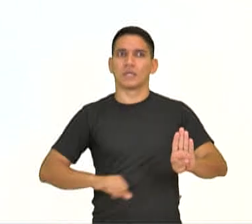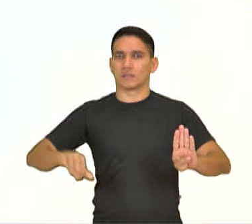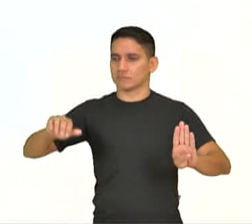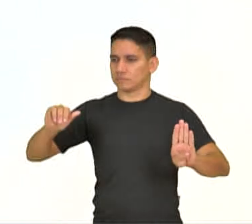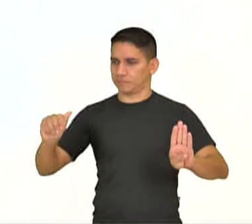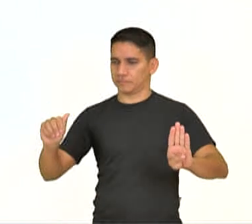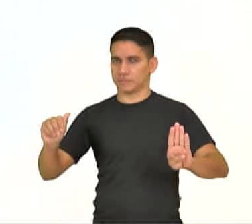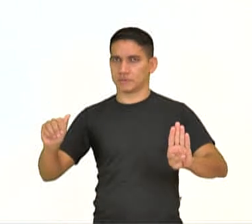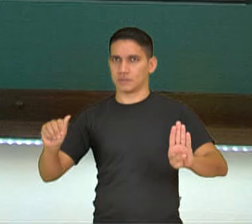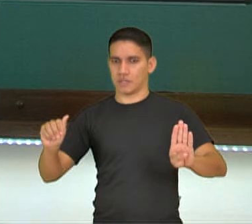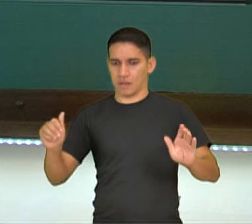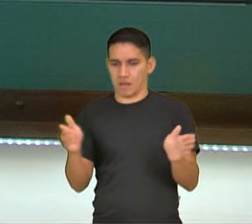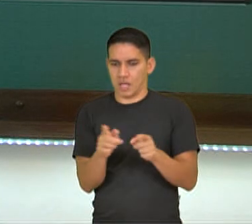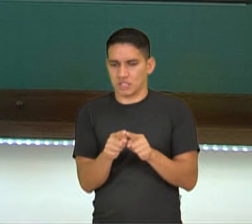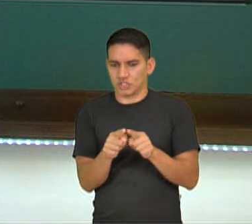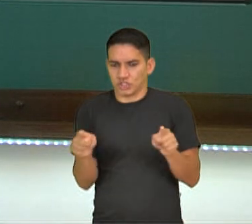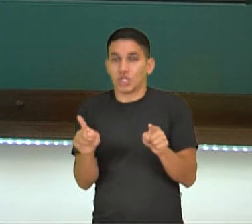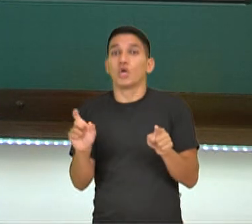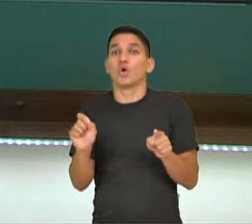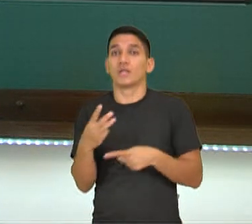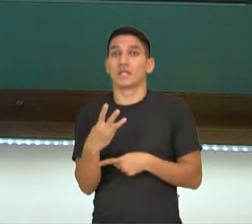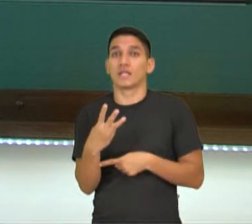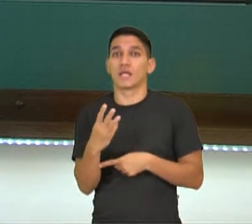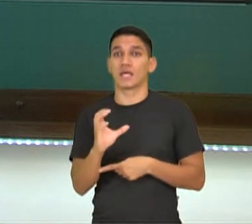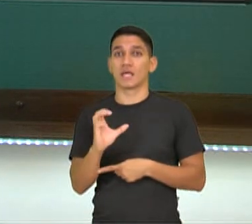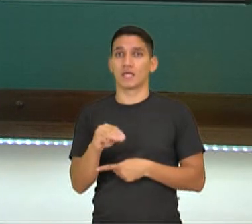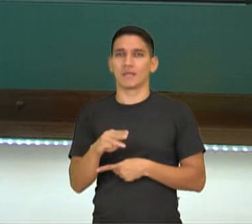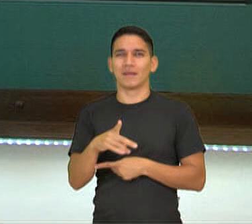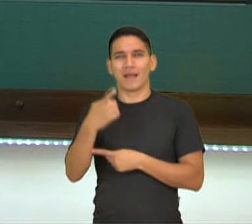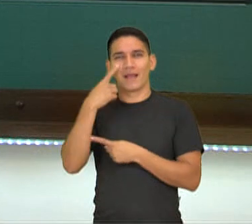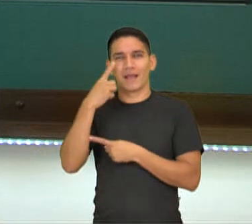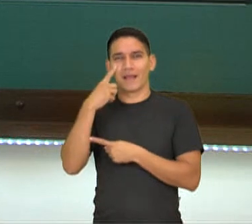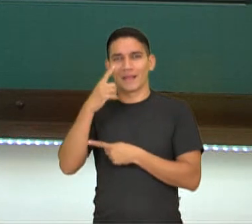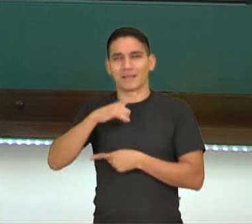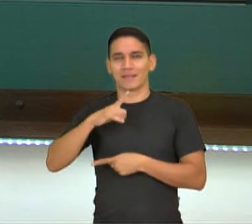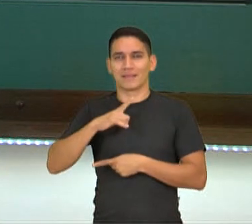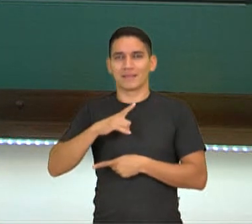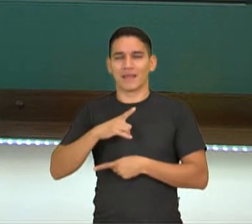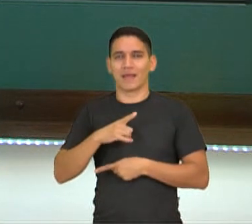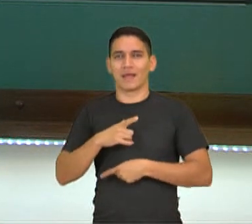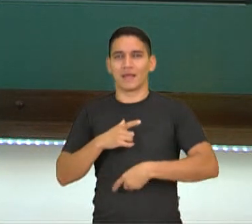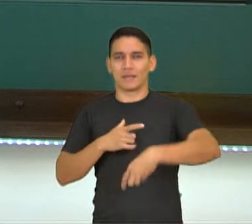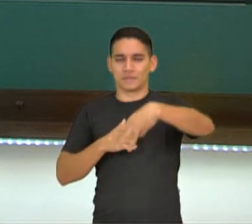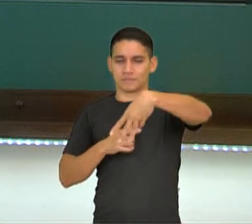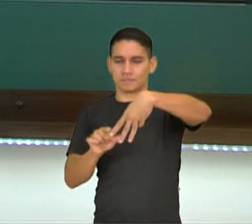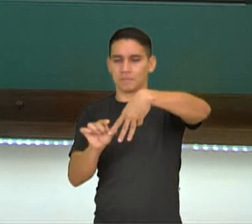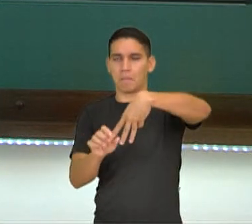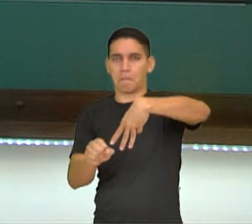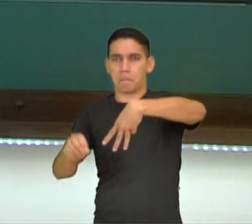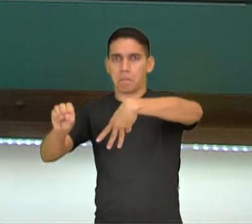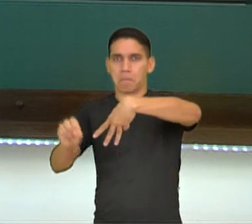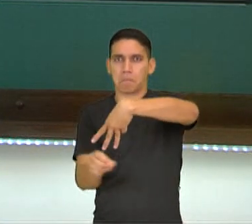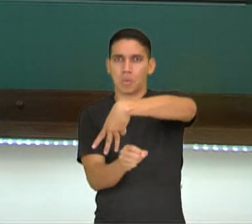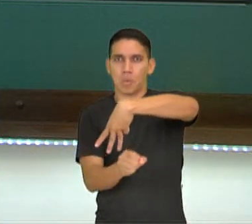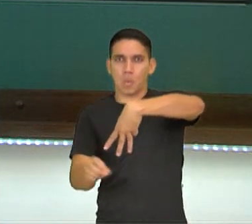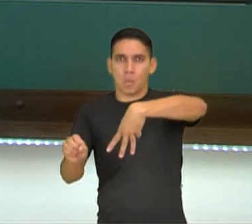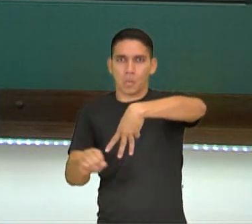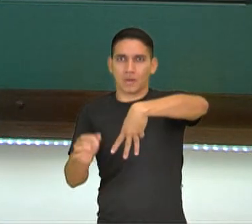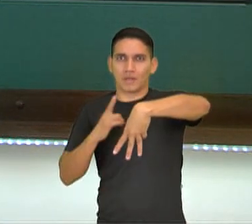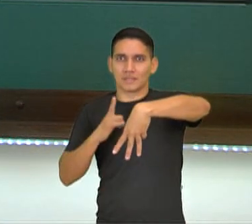fixos a 3 centímetros. Você pegou as duas esferinhas, os dois corpos pontuais, colocou fixos a 3 centímetros um do